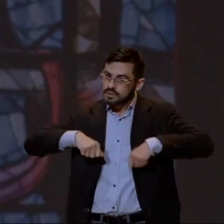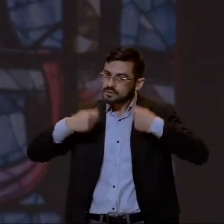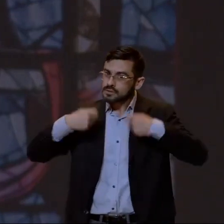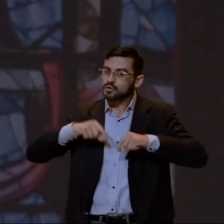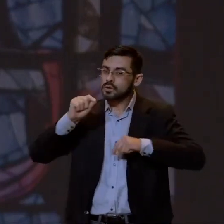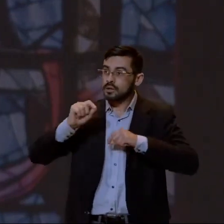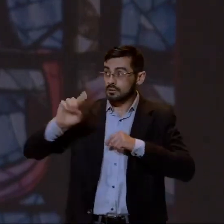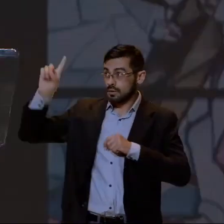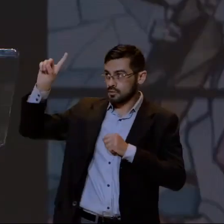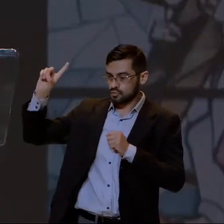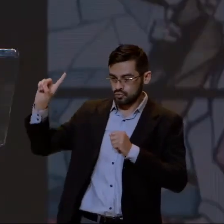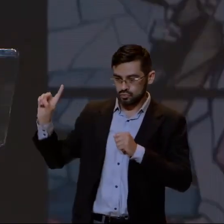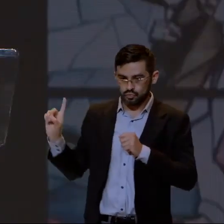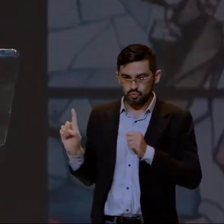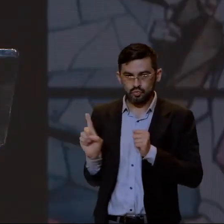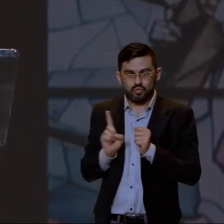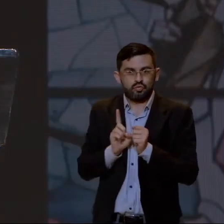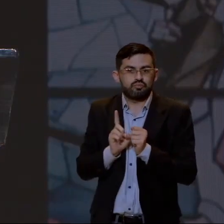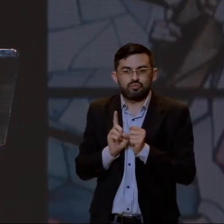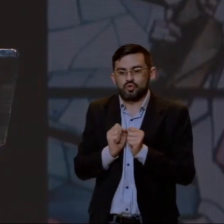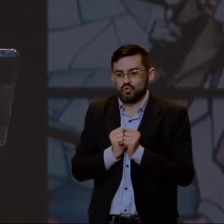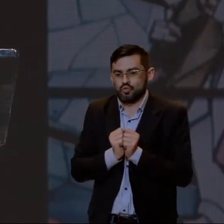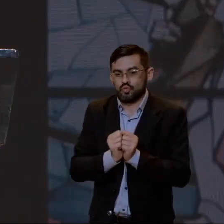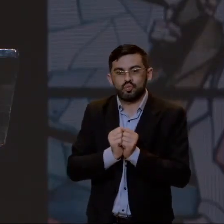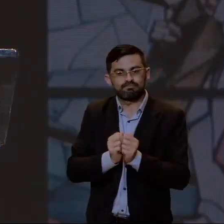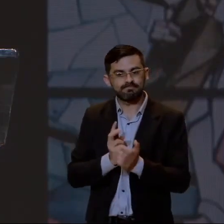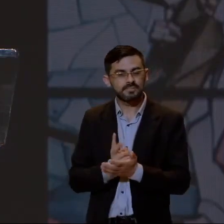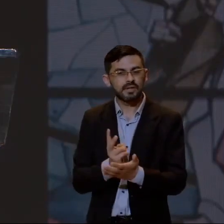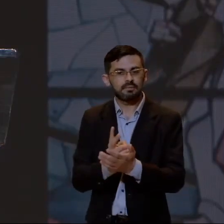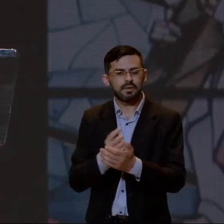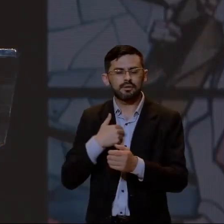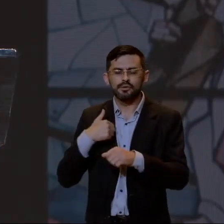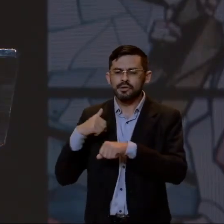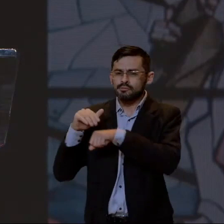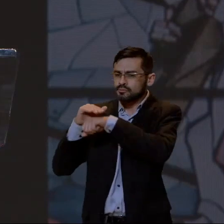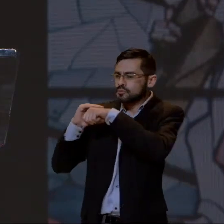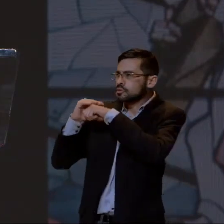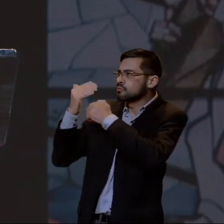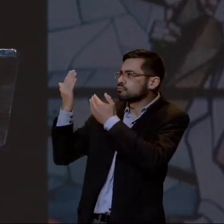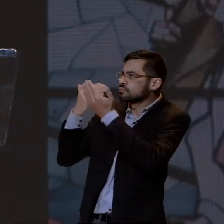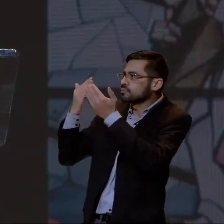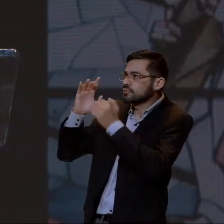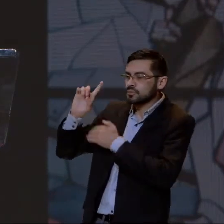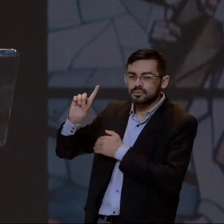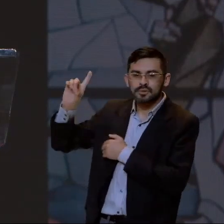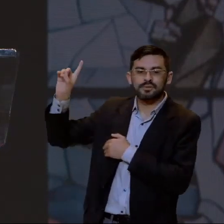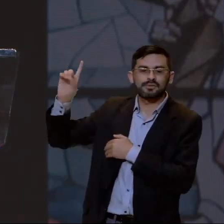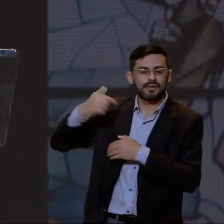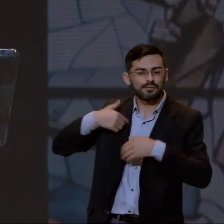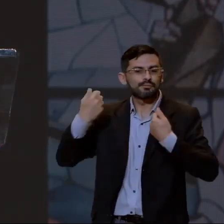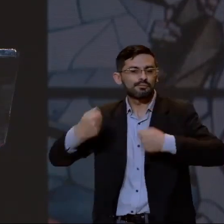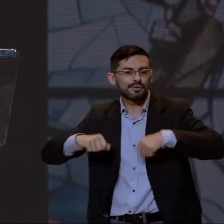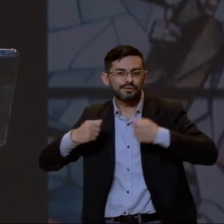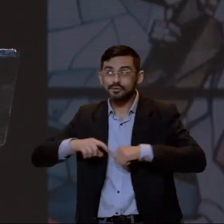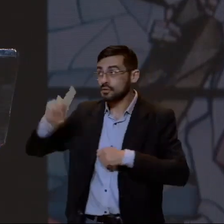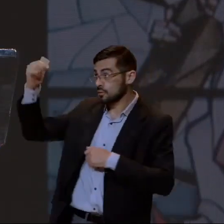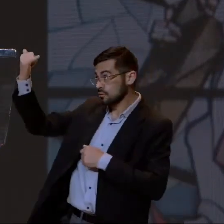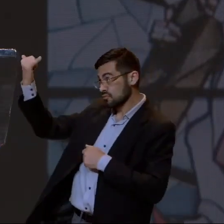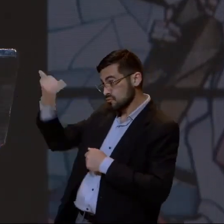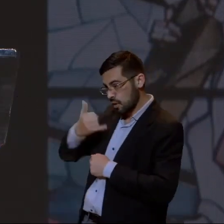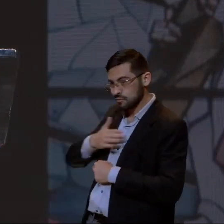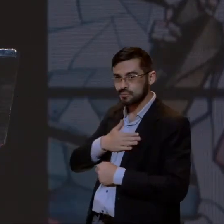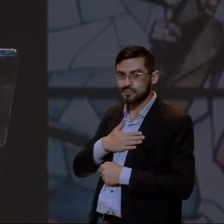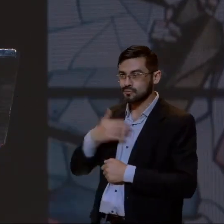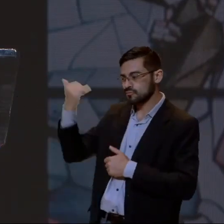meu companheiro. Eu preciso conversar com Deus. Eu preciso que Ele fale